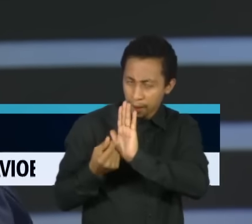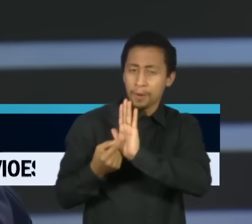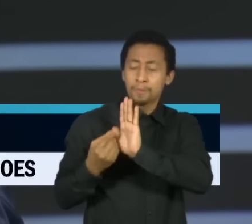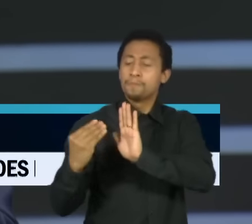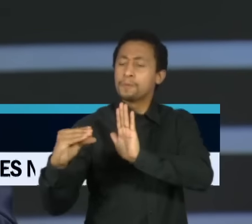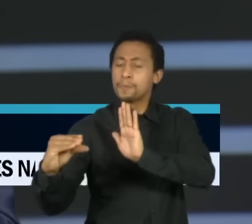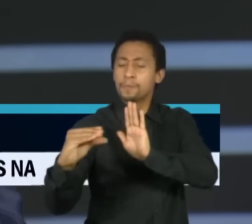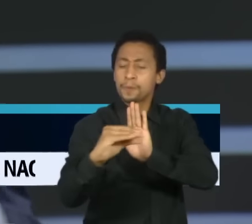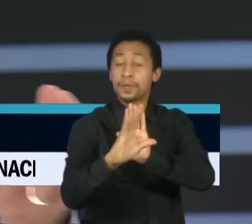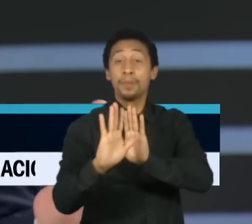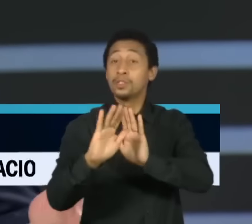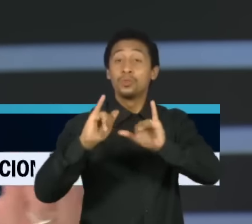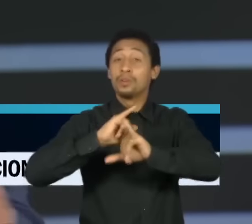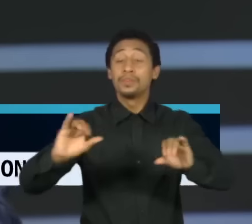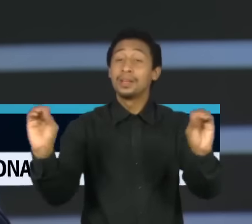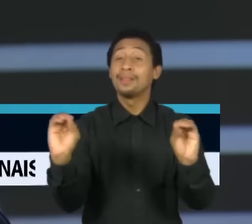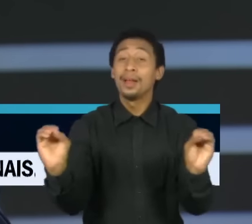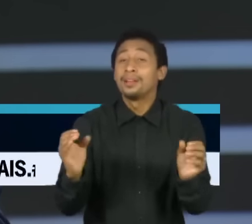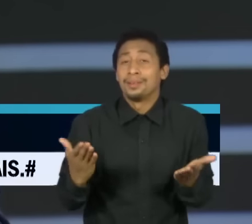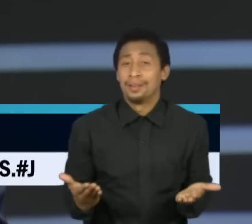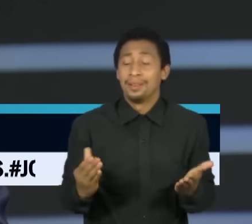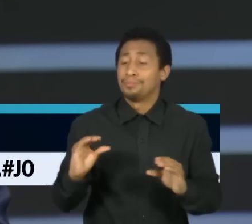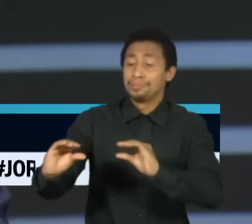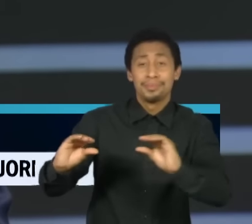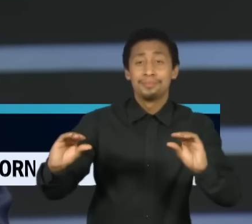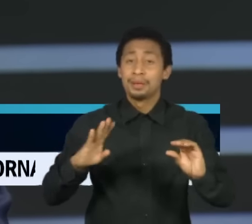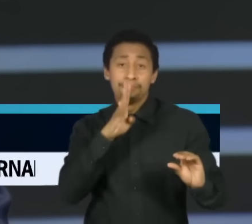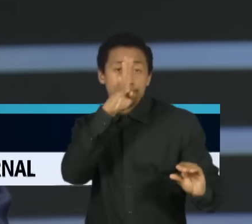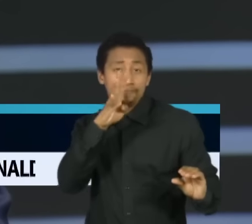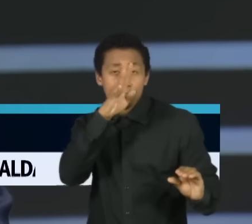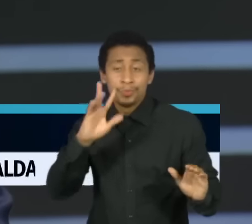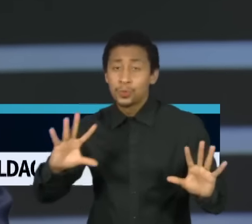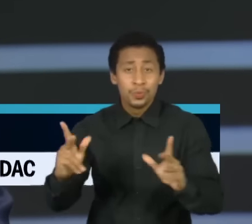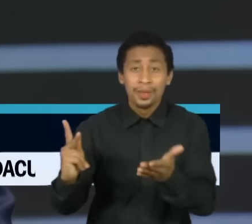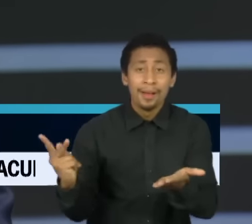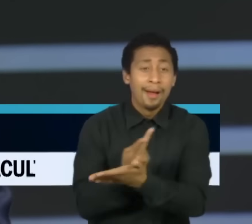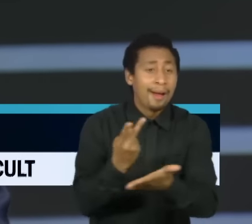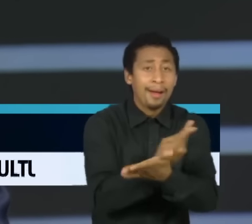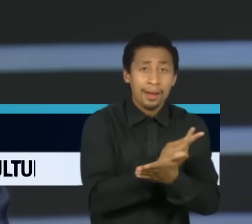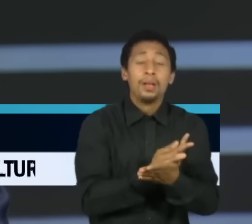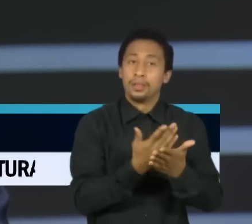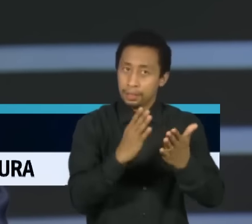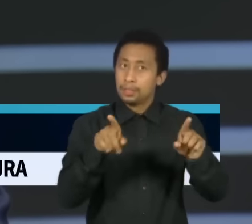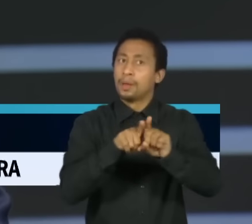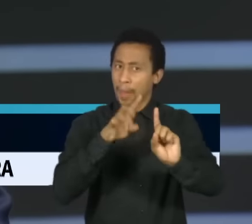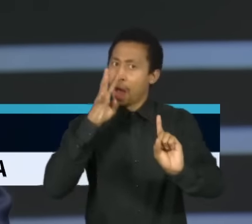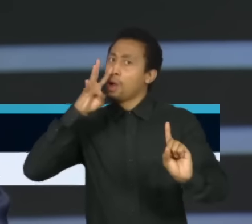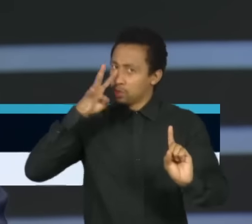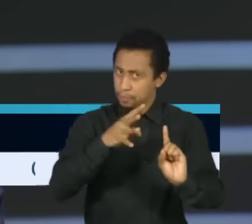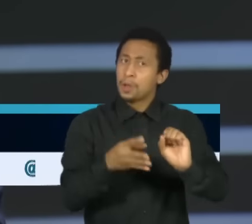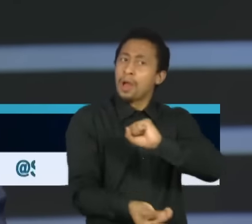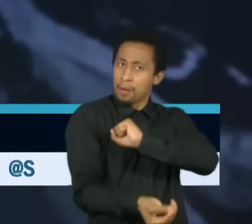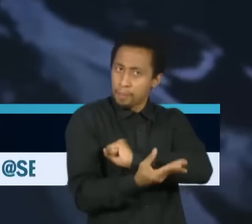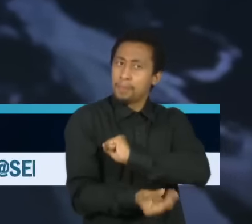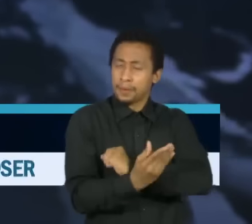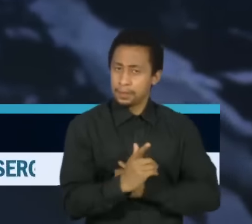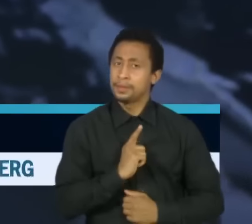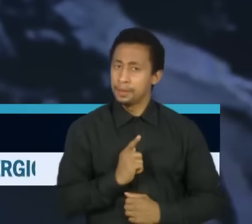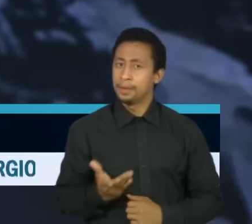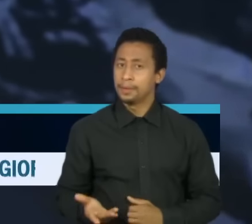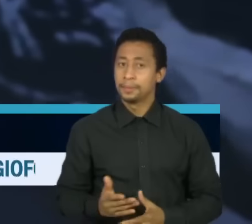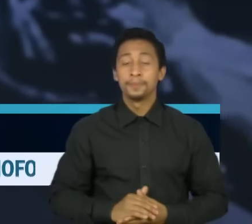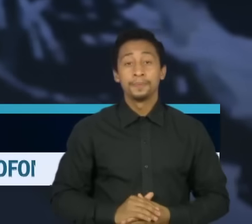de forma equivocada, sem uma visão de totalidade e, pior, com acusações gravíssimas de corrupção.